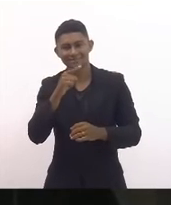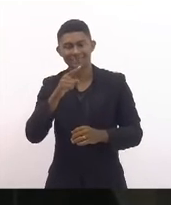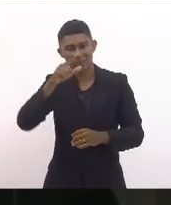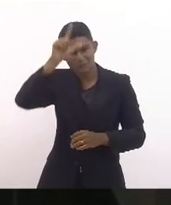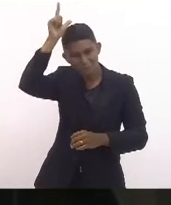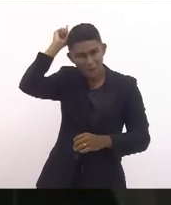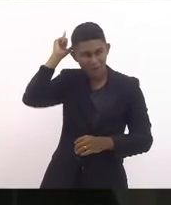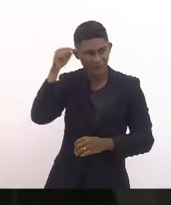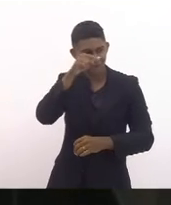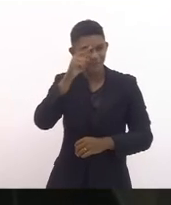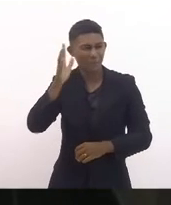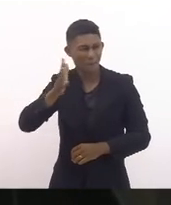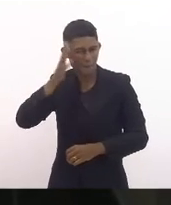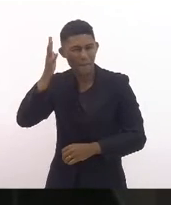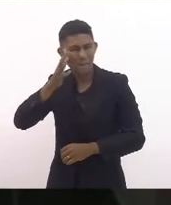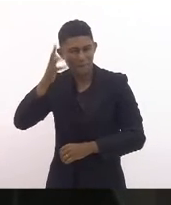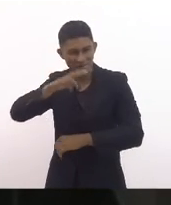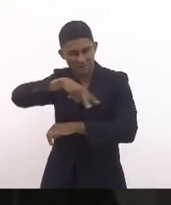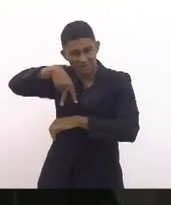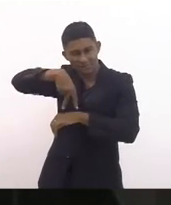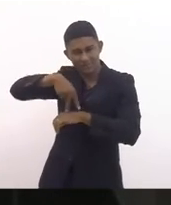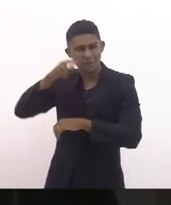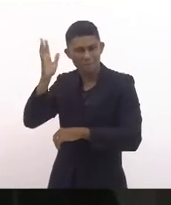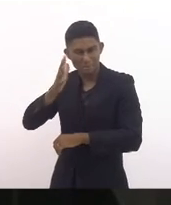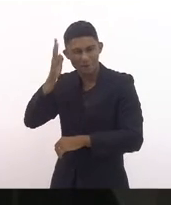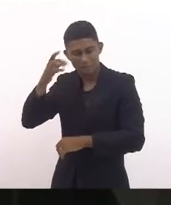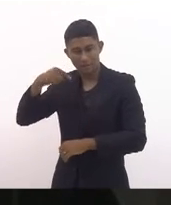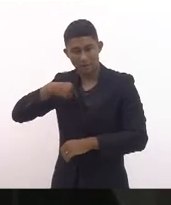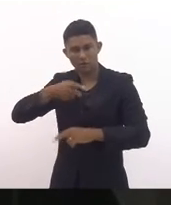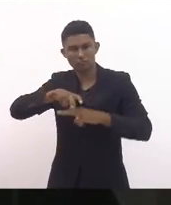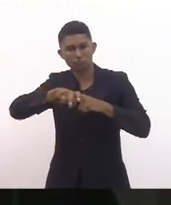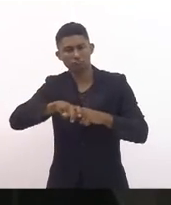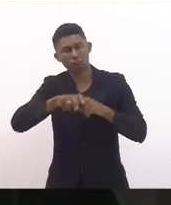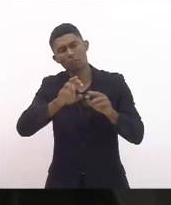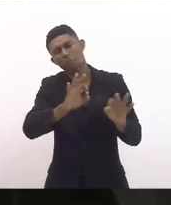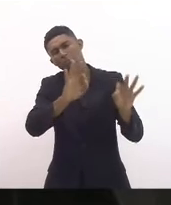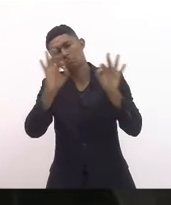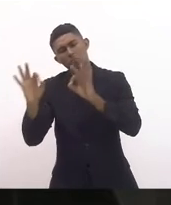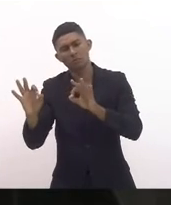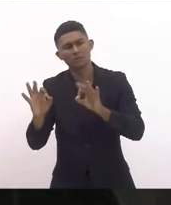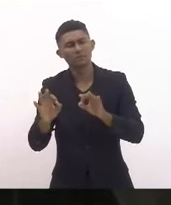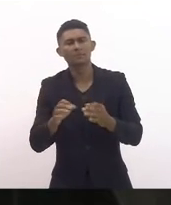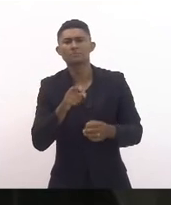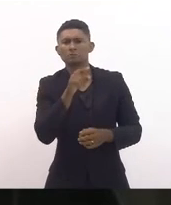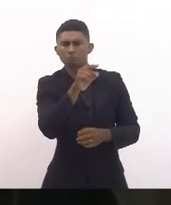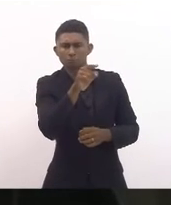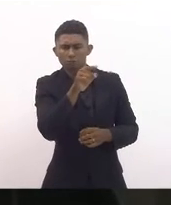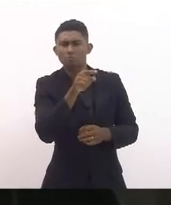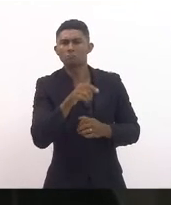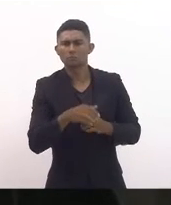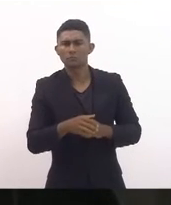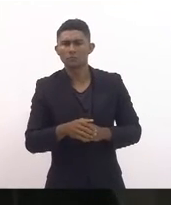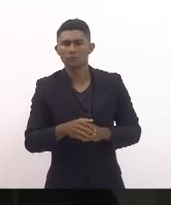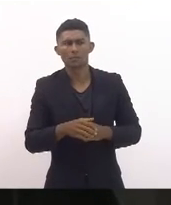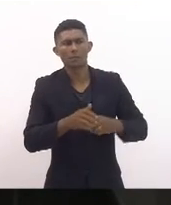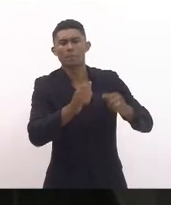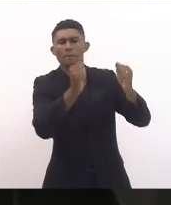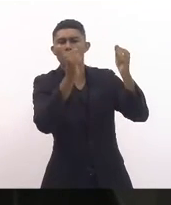primeiro orador inscrito neste expediente Inicial que fez uma abordagem sobre